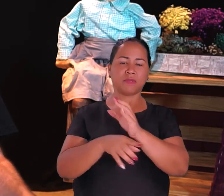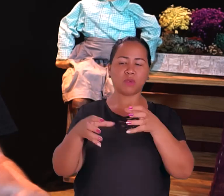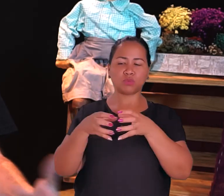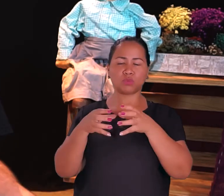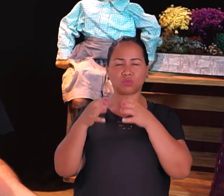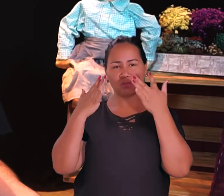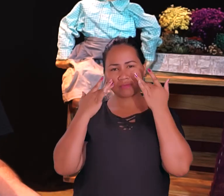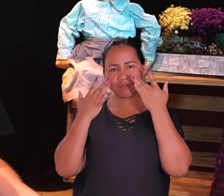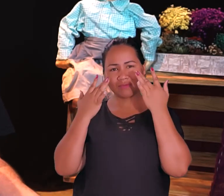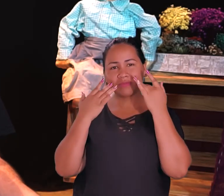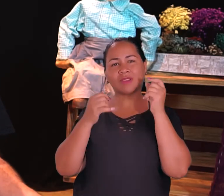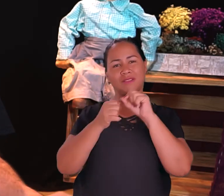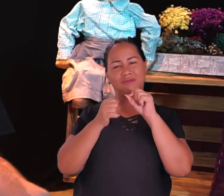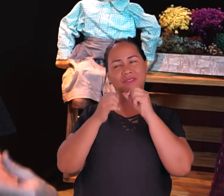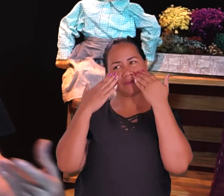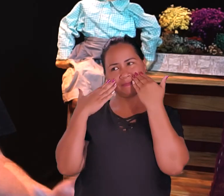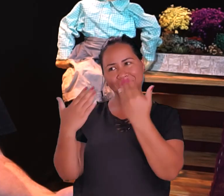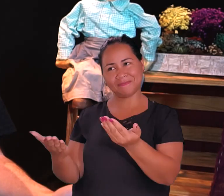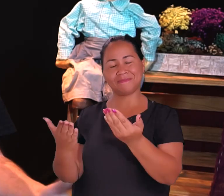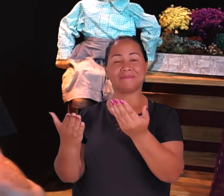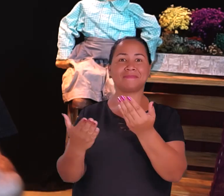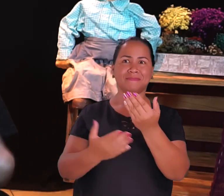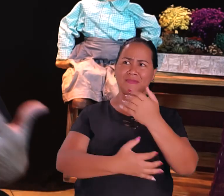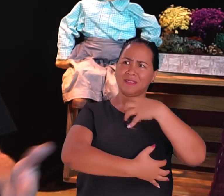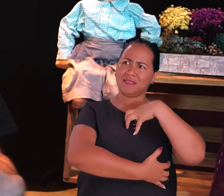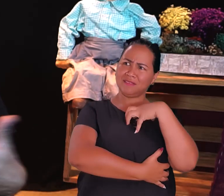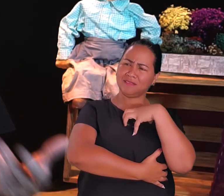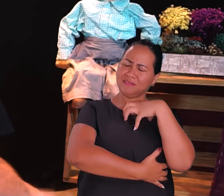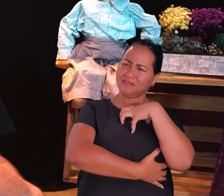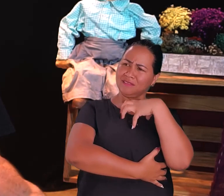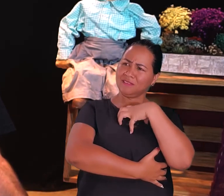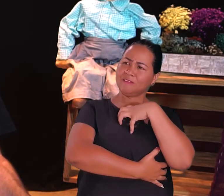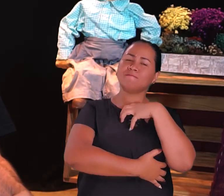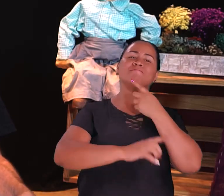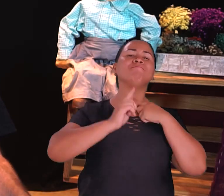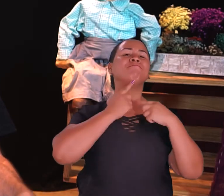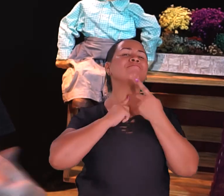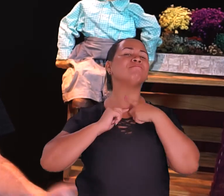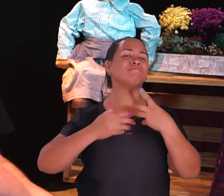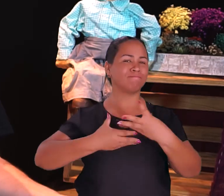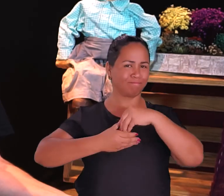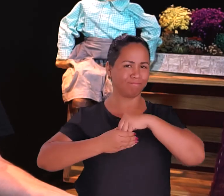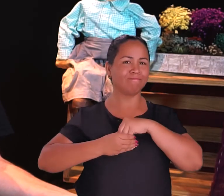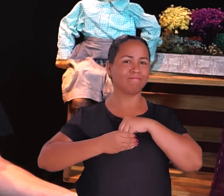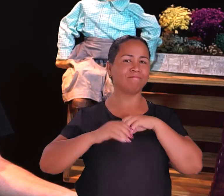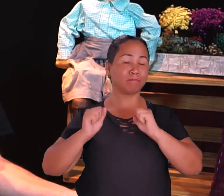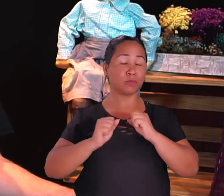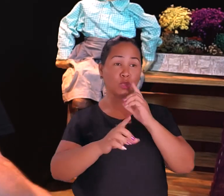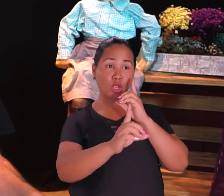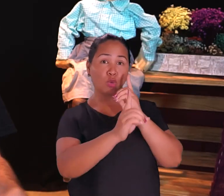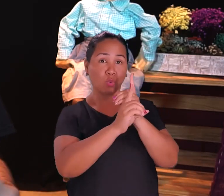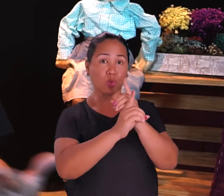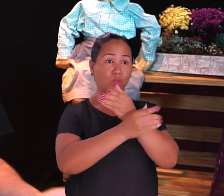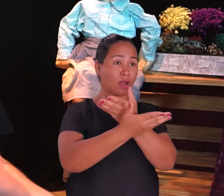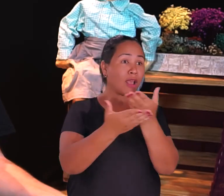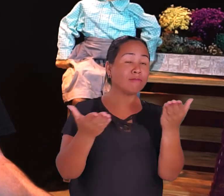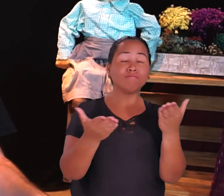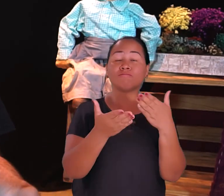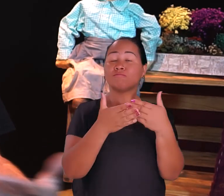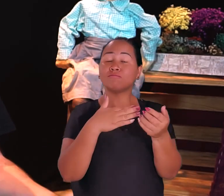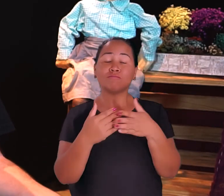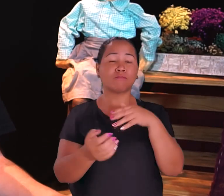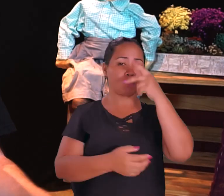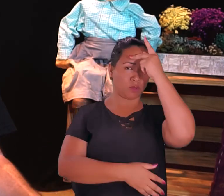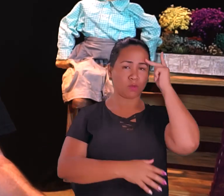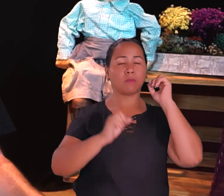escola. E eu pude ver um espetáculo. Então eu fiquei sempre com aquele desejo, né, de poder reencontrar um dia alguém que pudesse